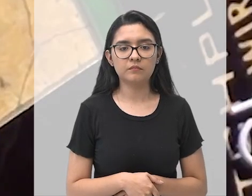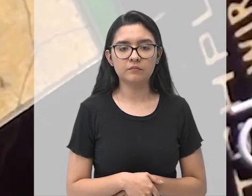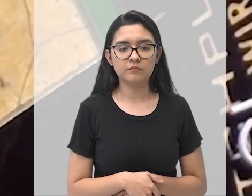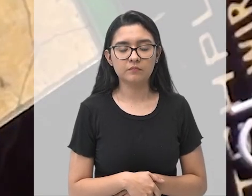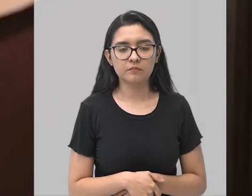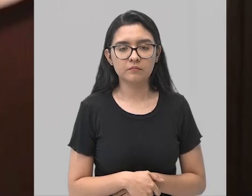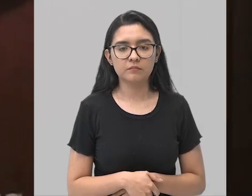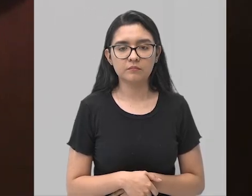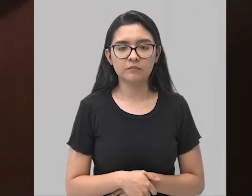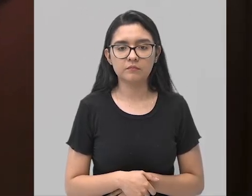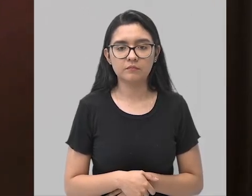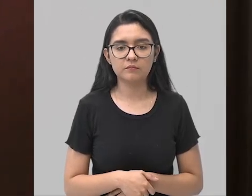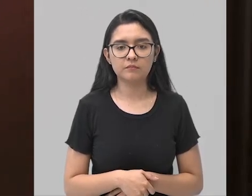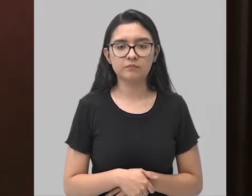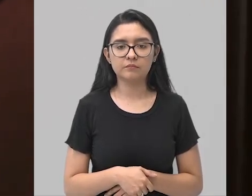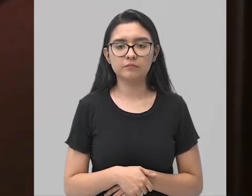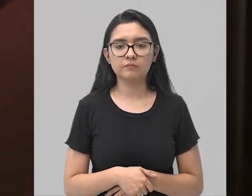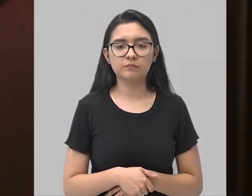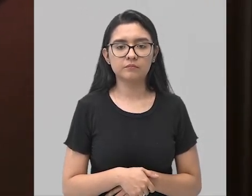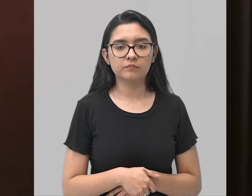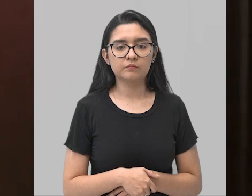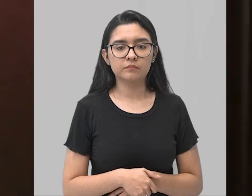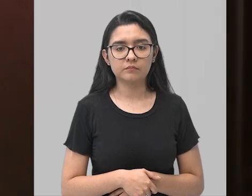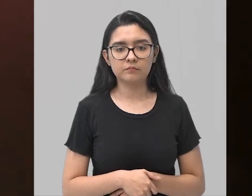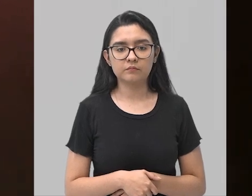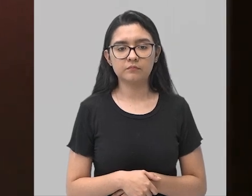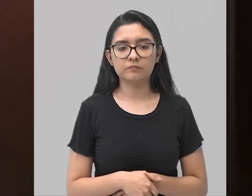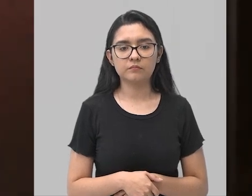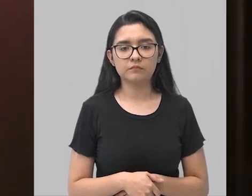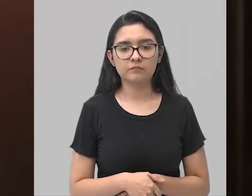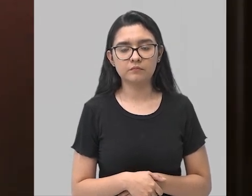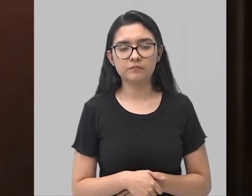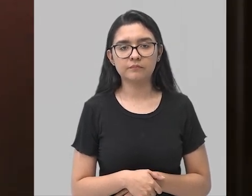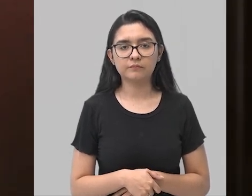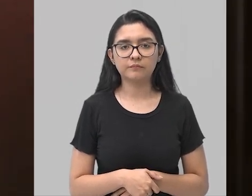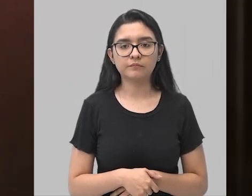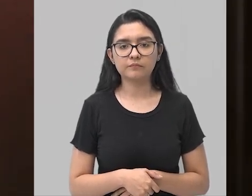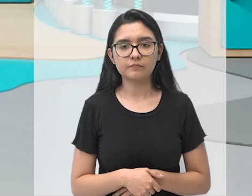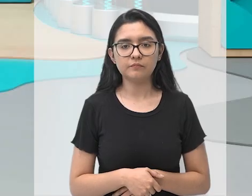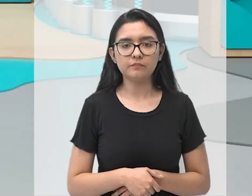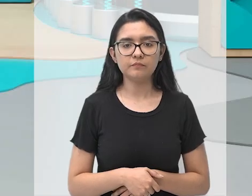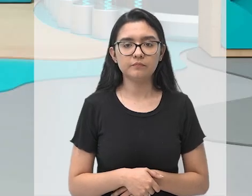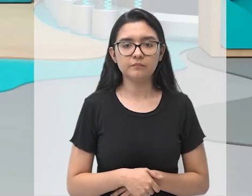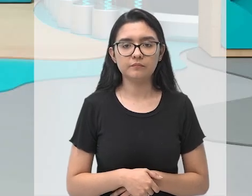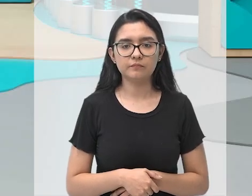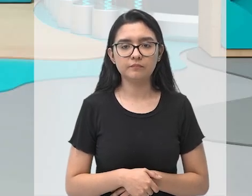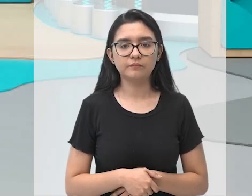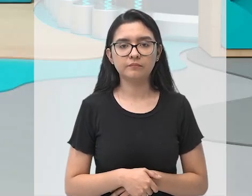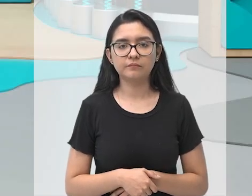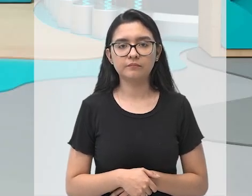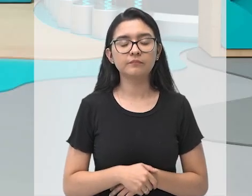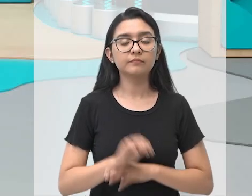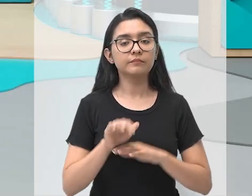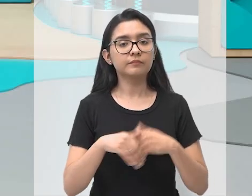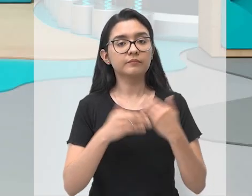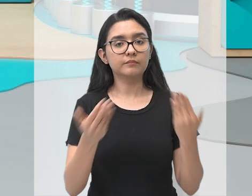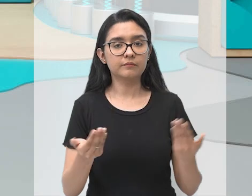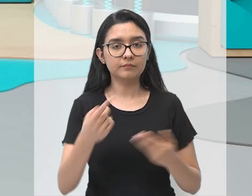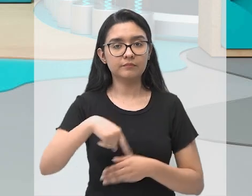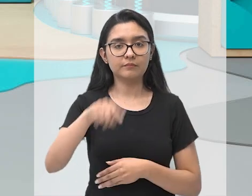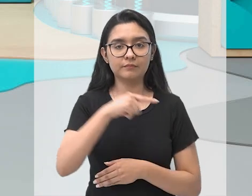do outro, e cada um deles vai ter o seu instrumento apropriado, mas o objetivo final vai ser sempre o quê? Você